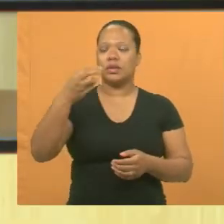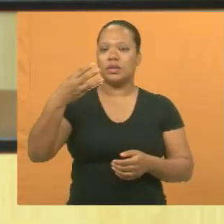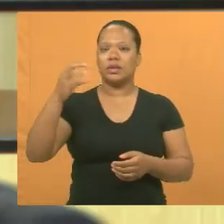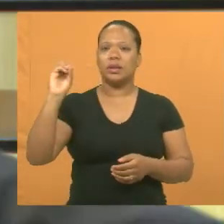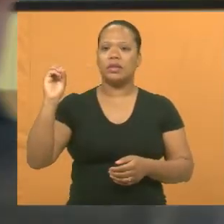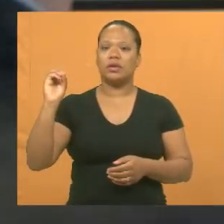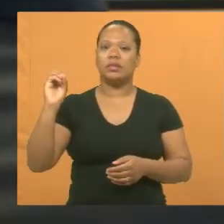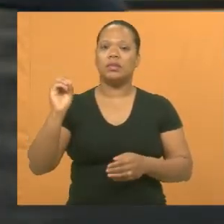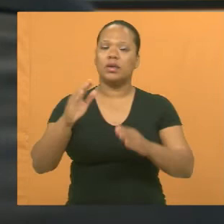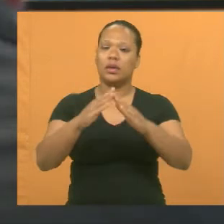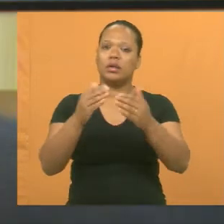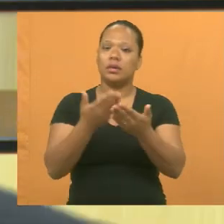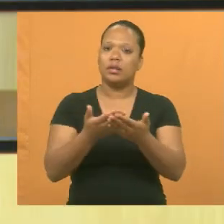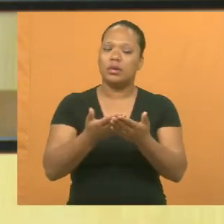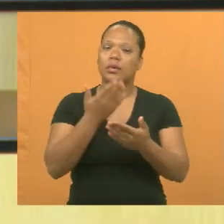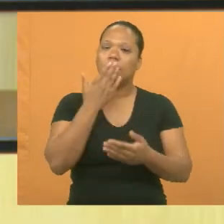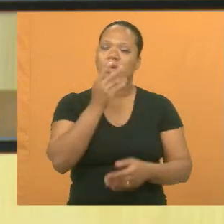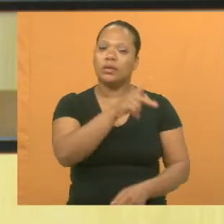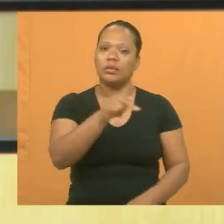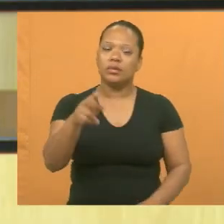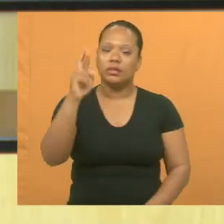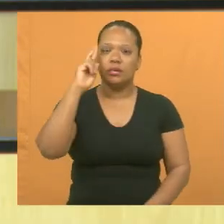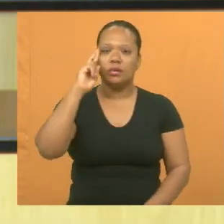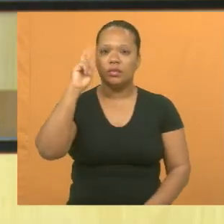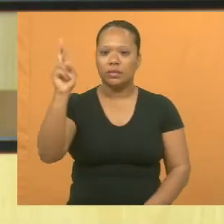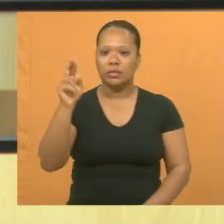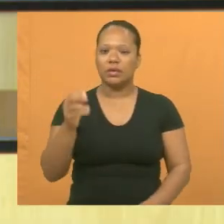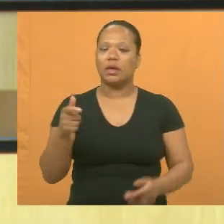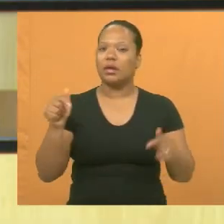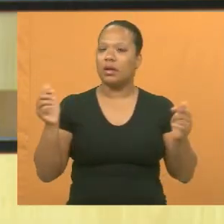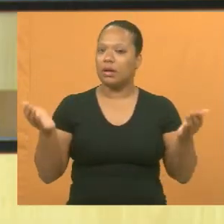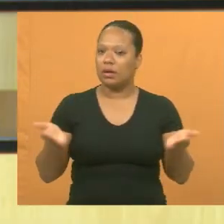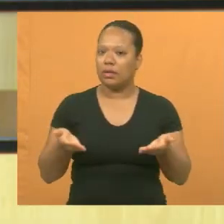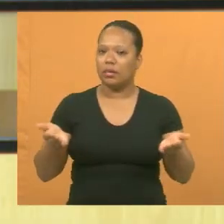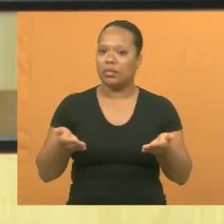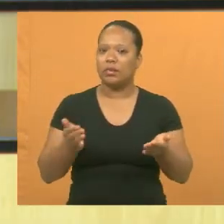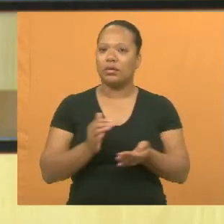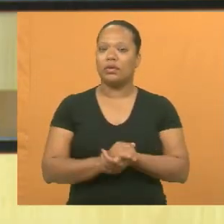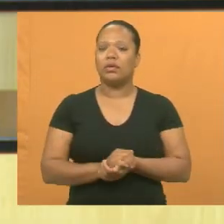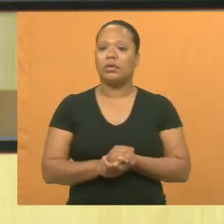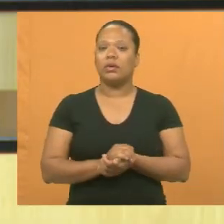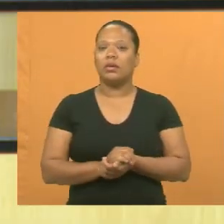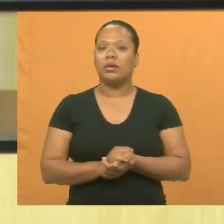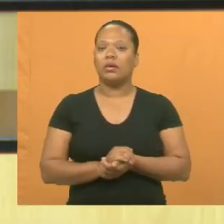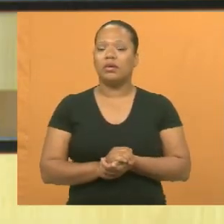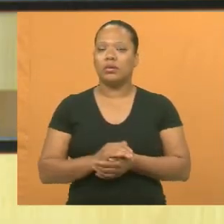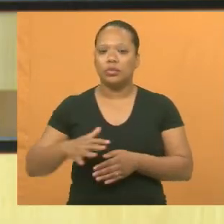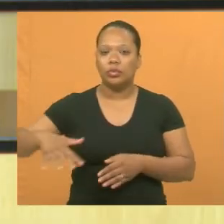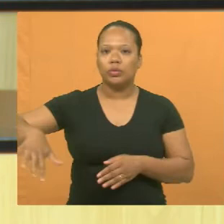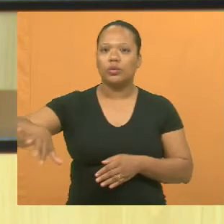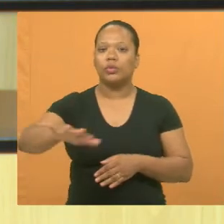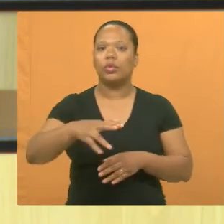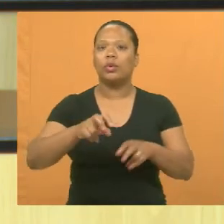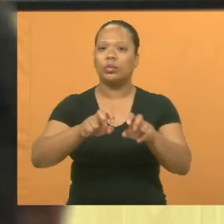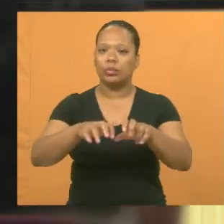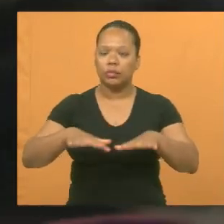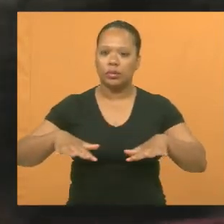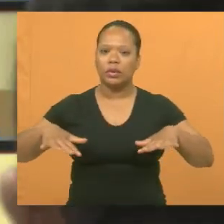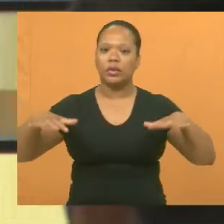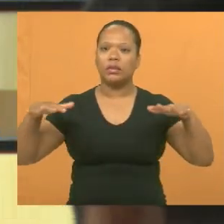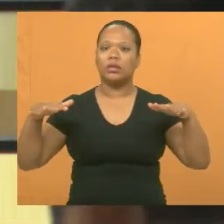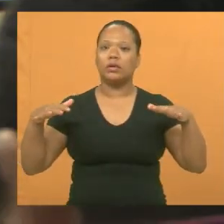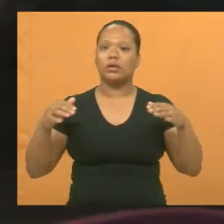230/2018. Requeremos a excelentíssima senhora presidente desta casa, ouvido e aprovado pela Eglésia Plenário, cumpridas